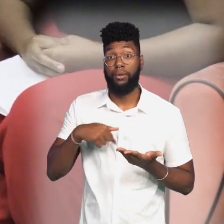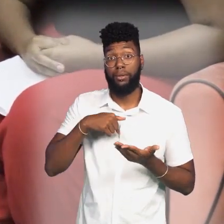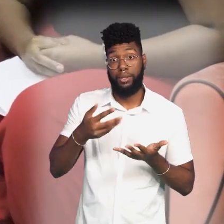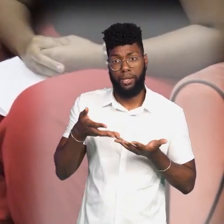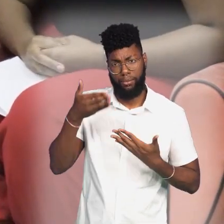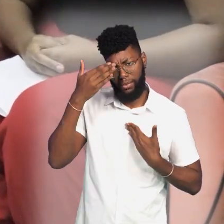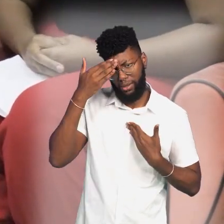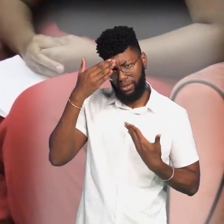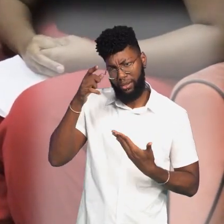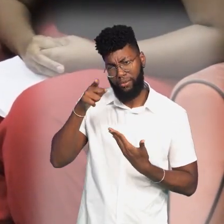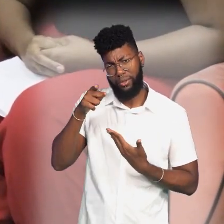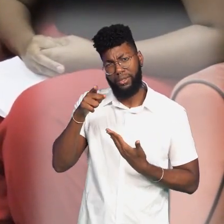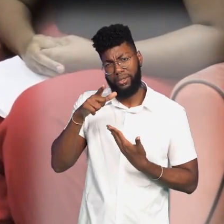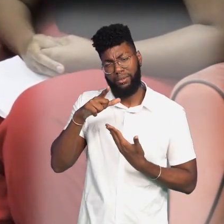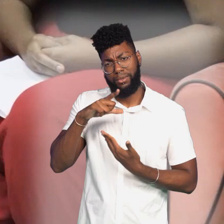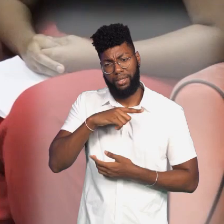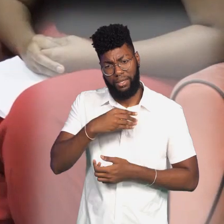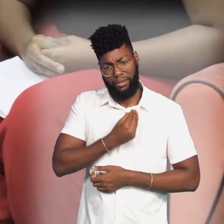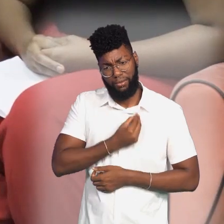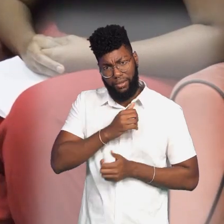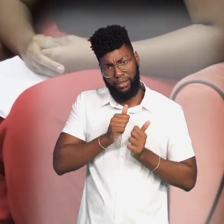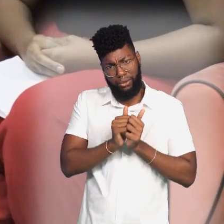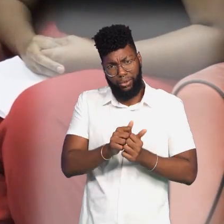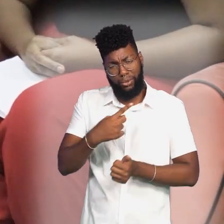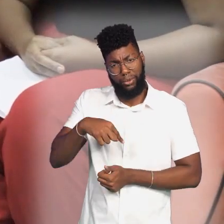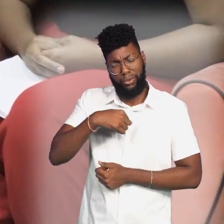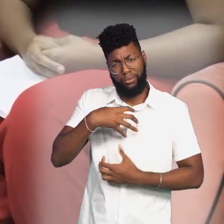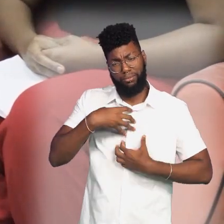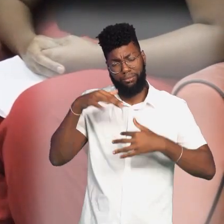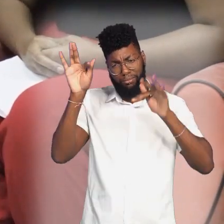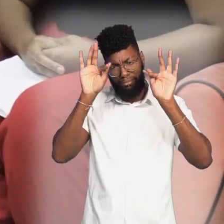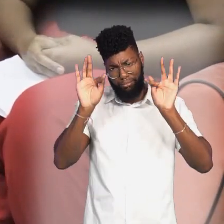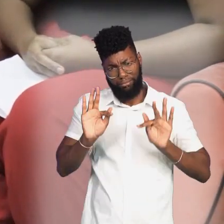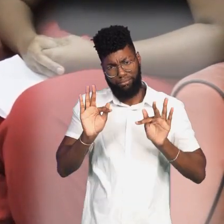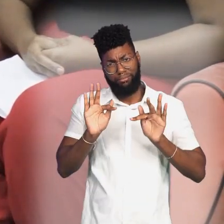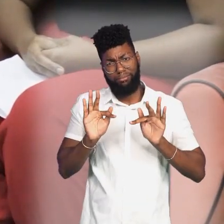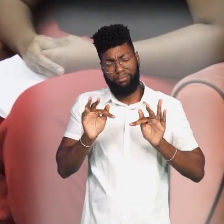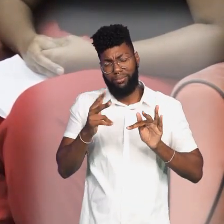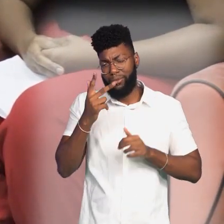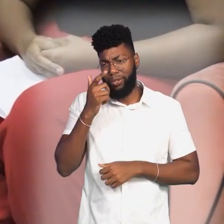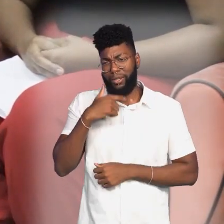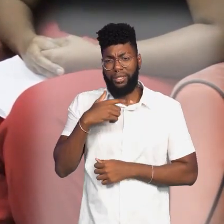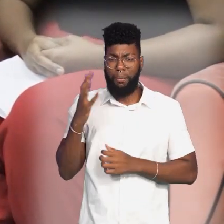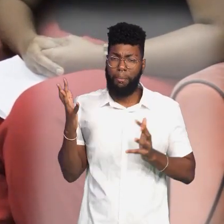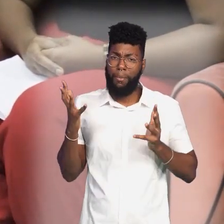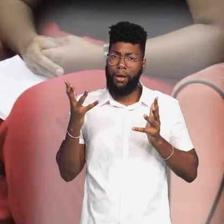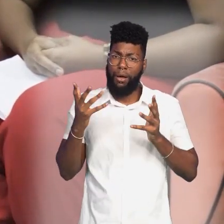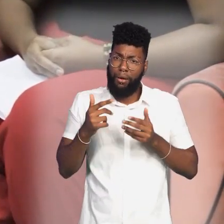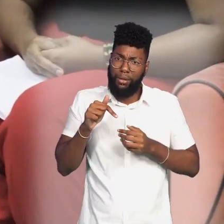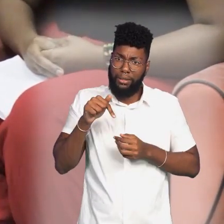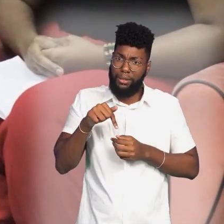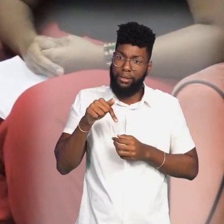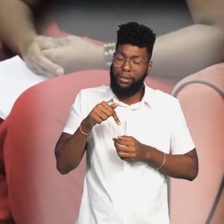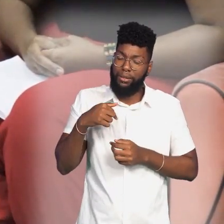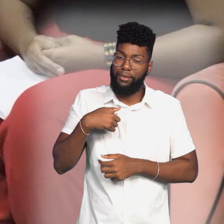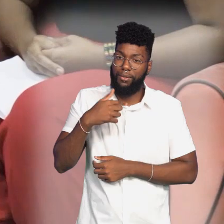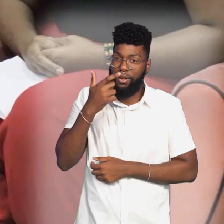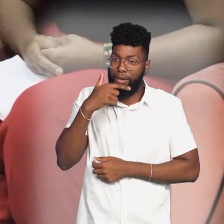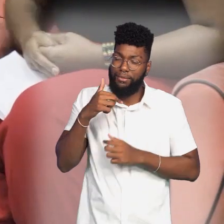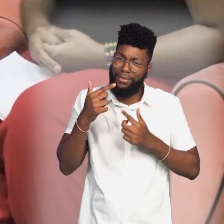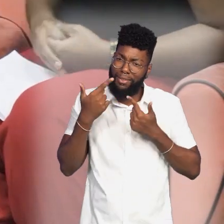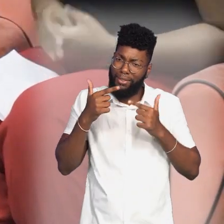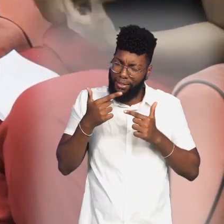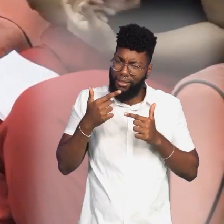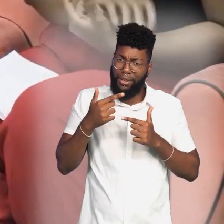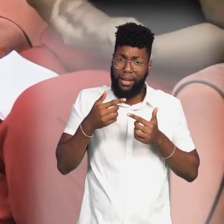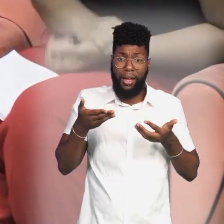demais aí por estar com a gente aí, muito feliz, assim, tenho certeza que vai ser um sucessaço esse primeiro episódio com